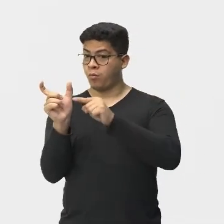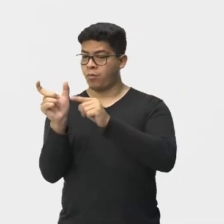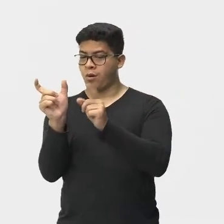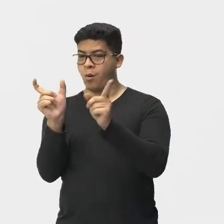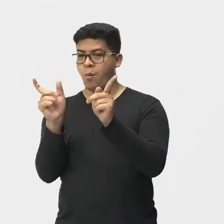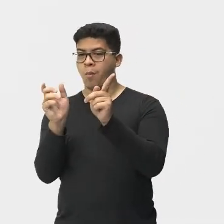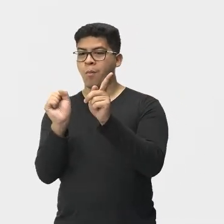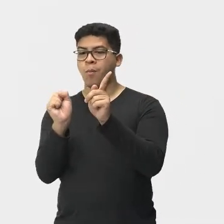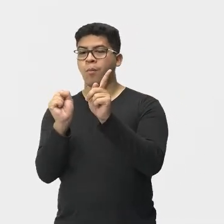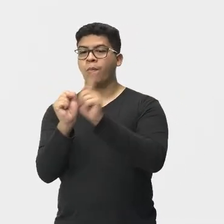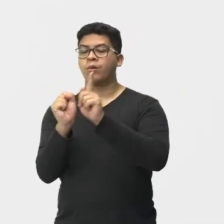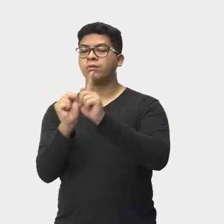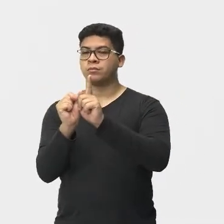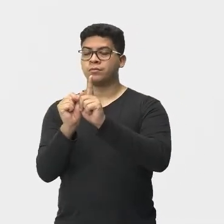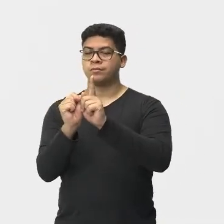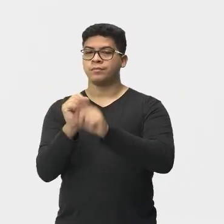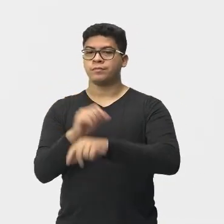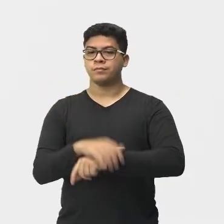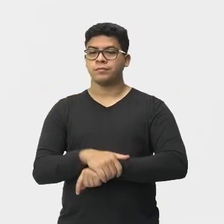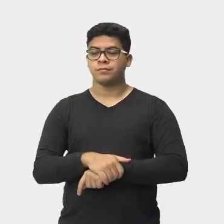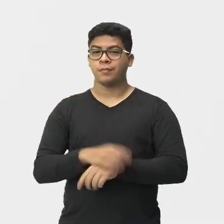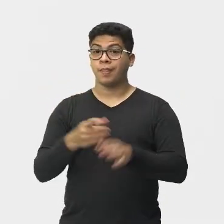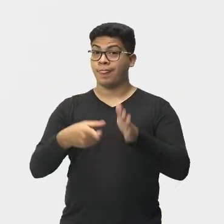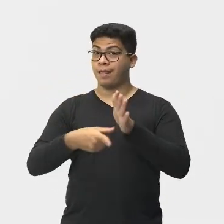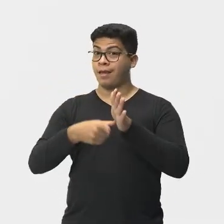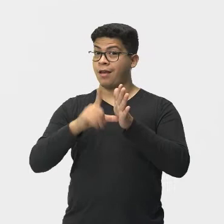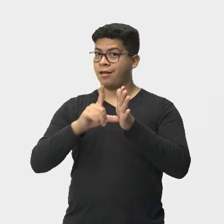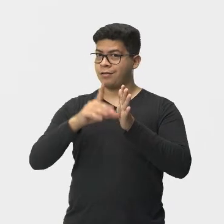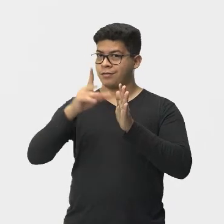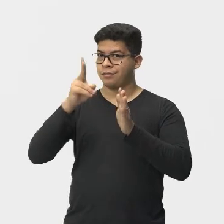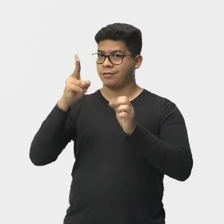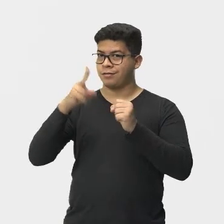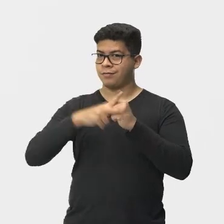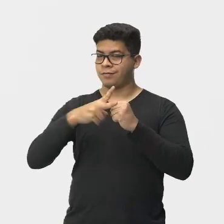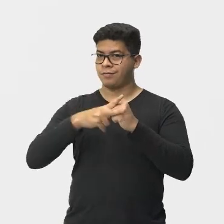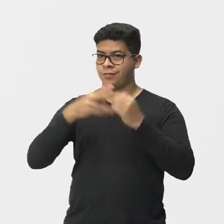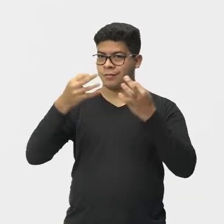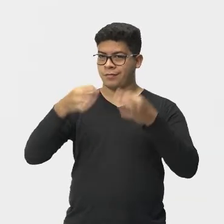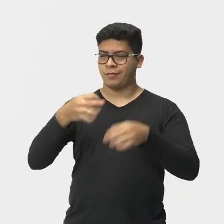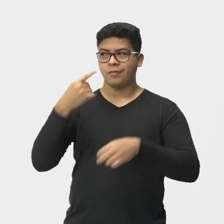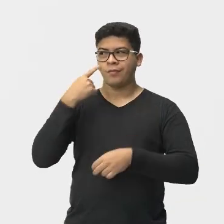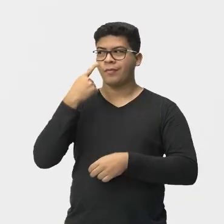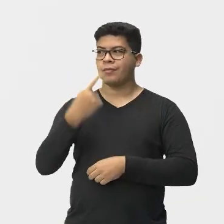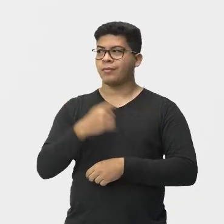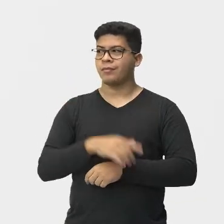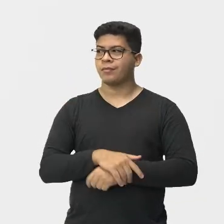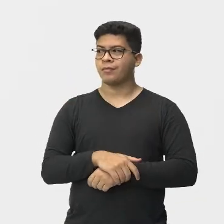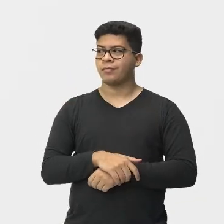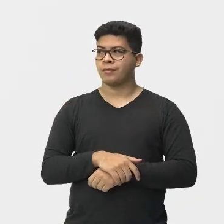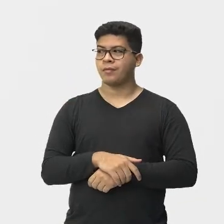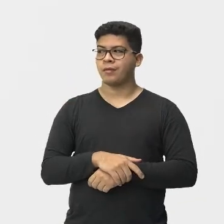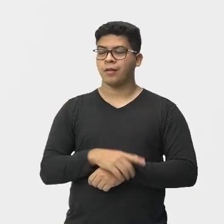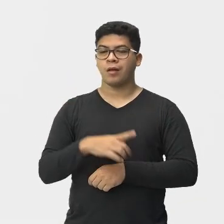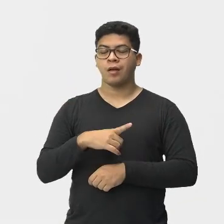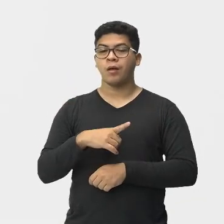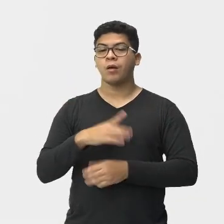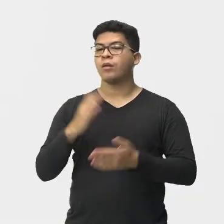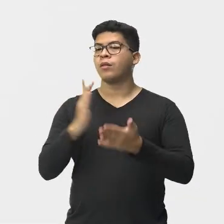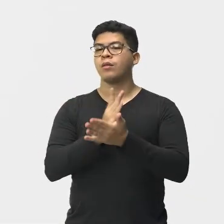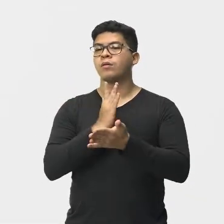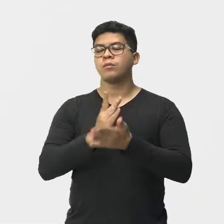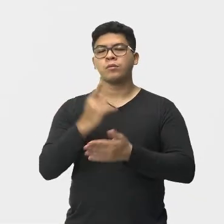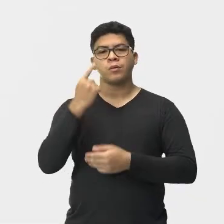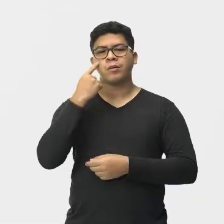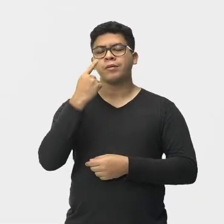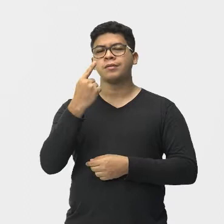verbo, tá certo? Bem, aqui vou mostrar aqui para vocês,